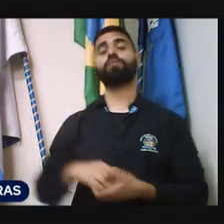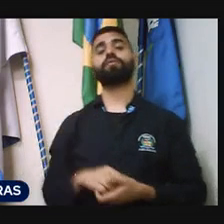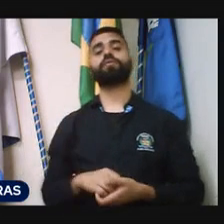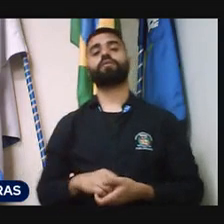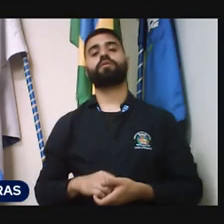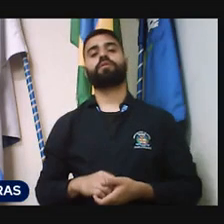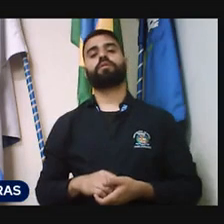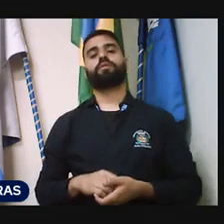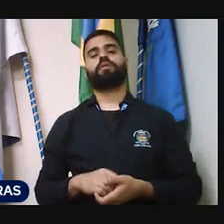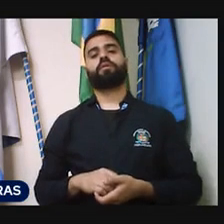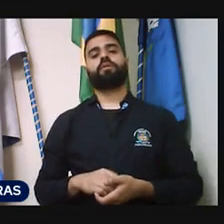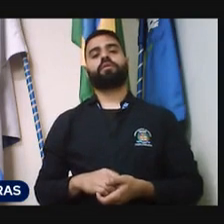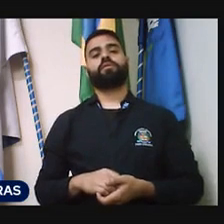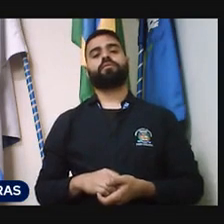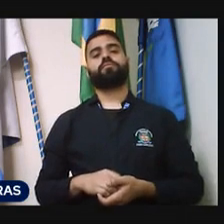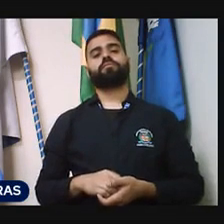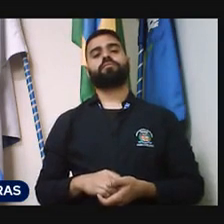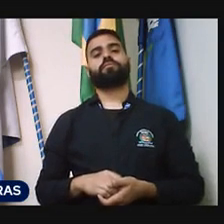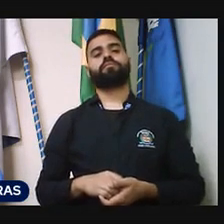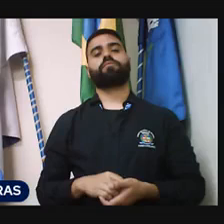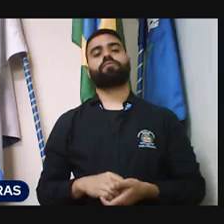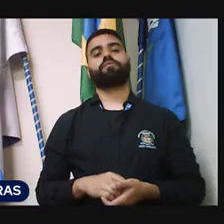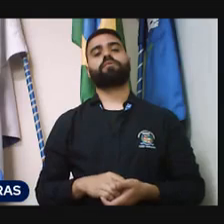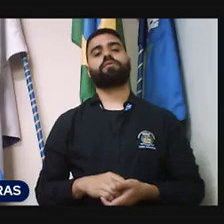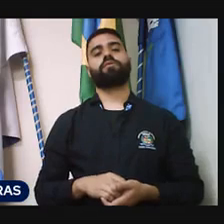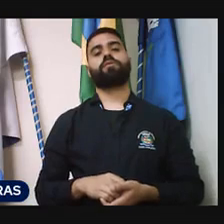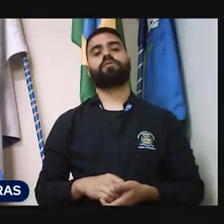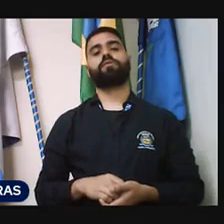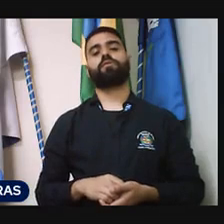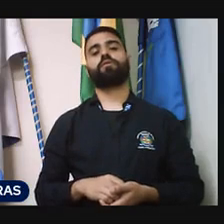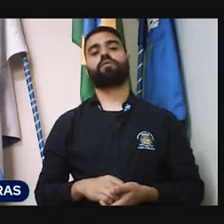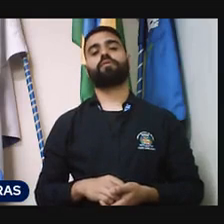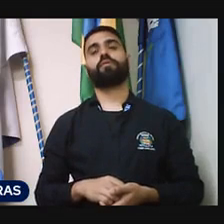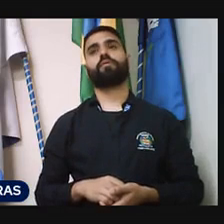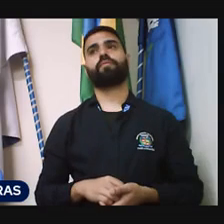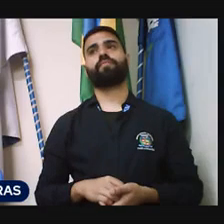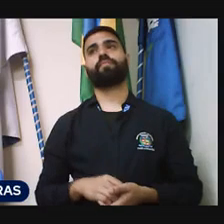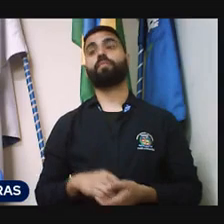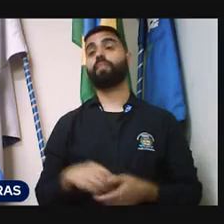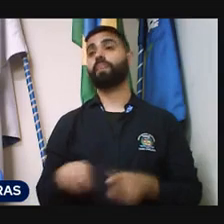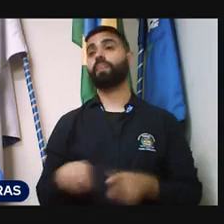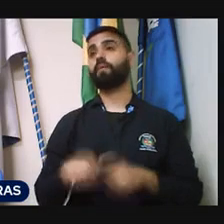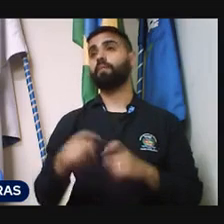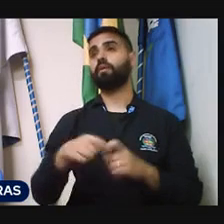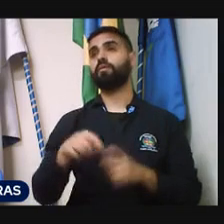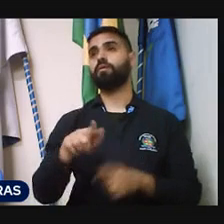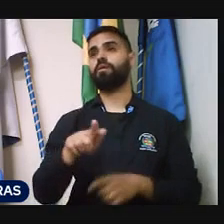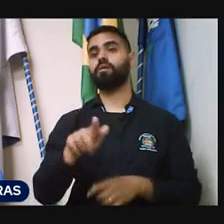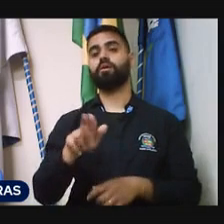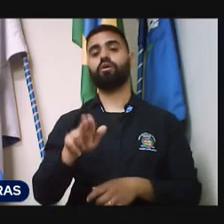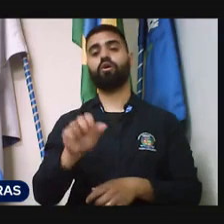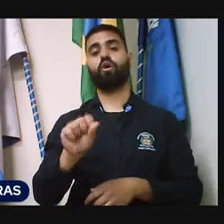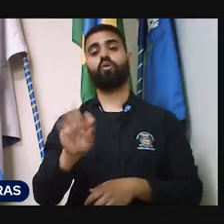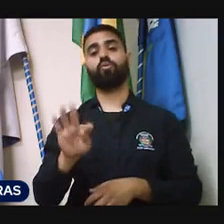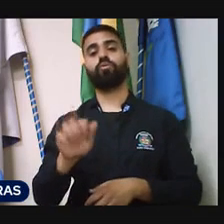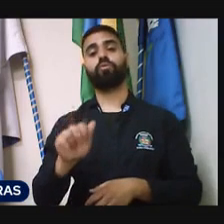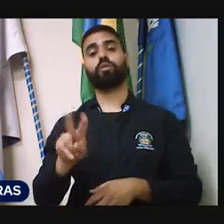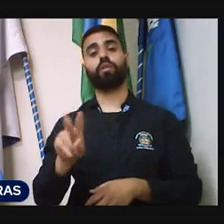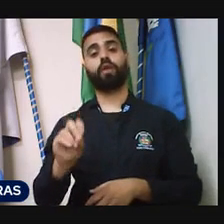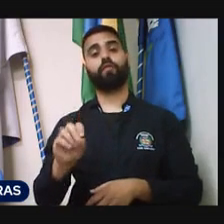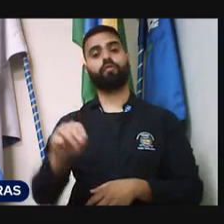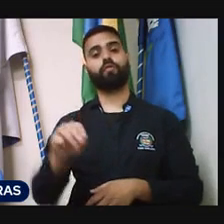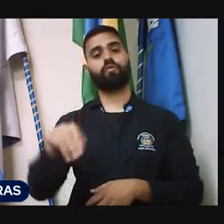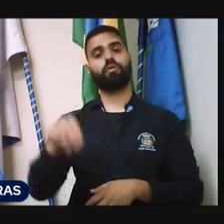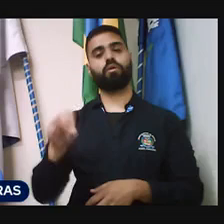Pinto e Dr Gustavo Monteiro Júnior e foi uma pessoa